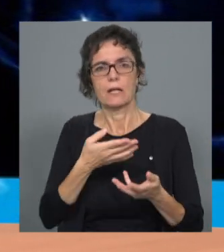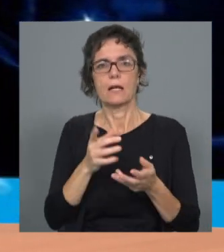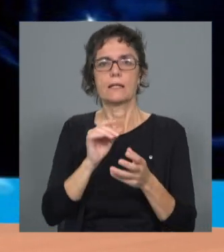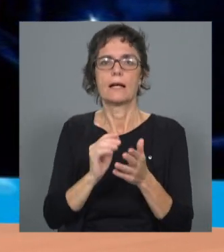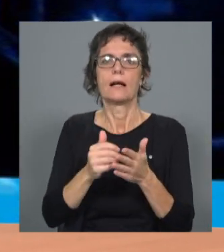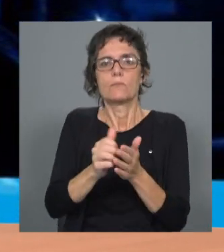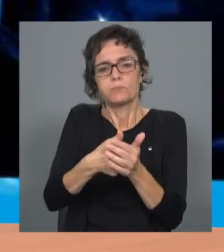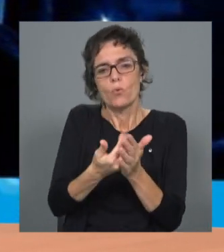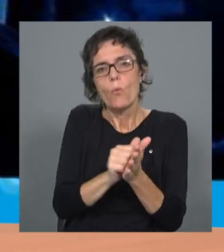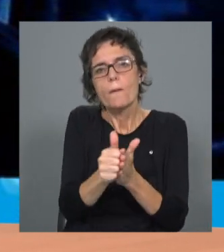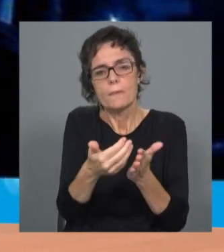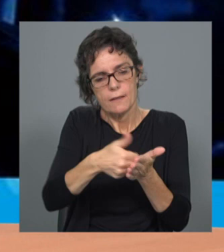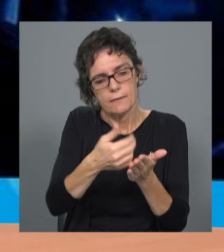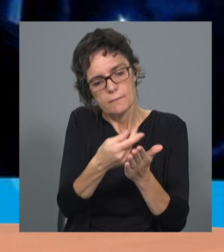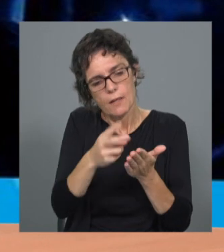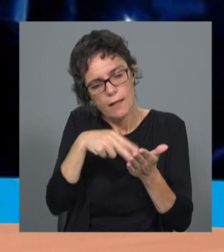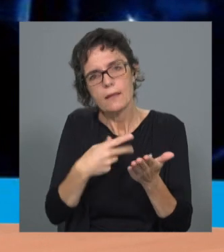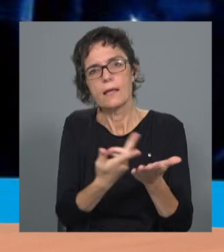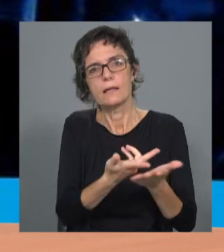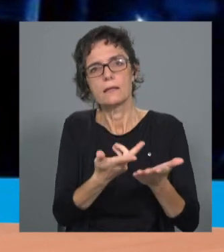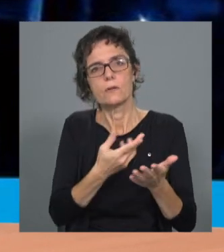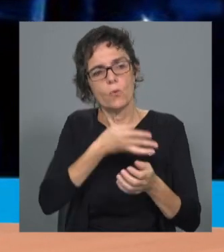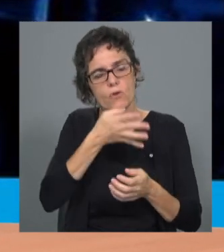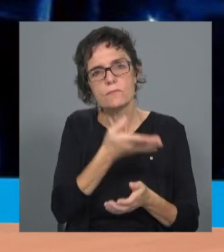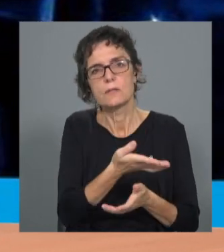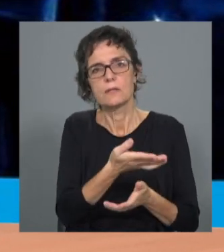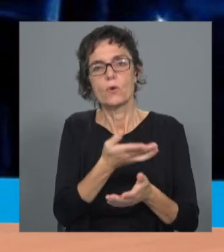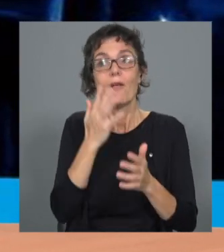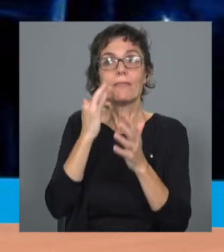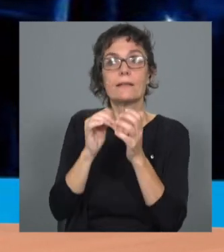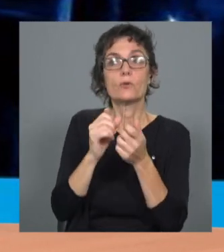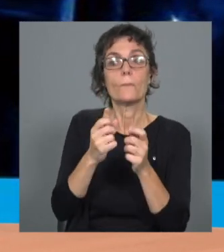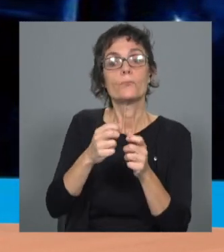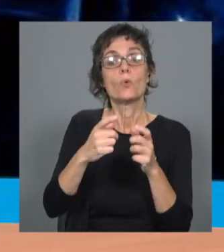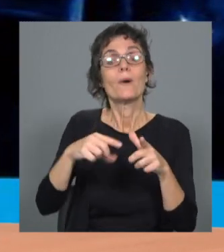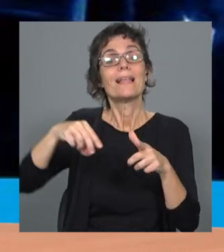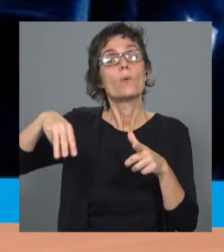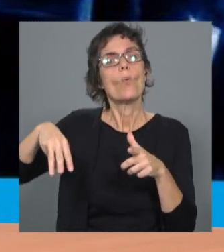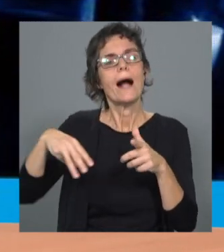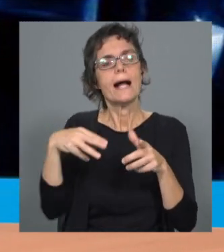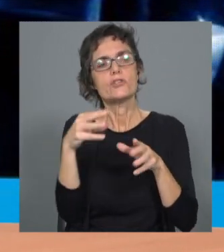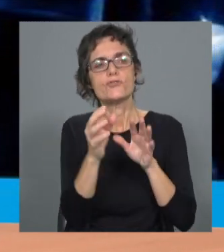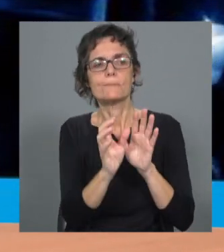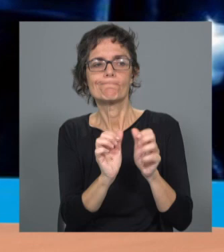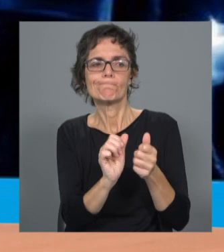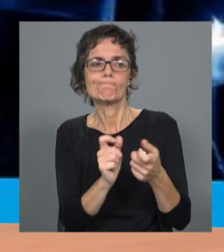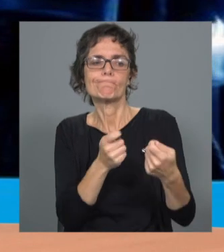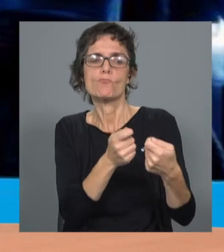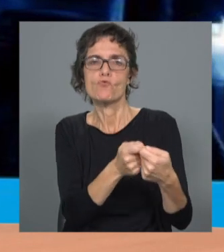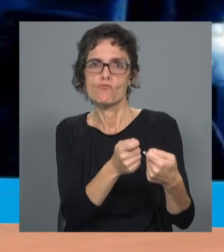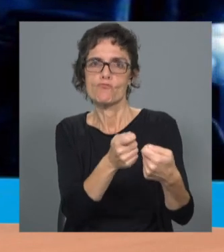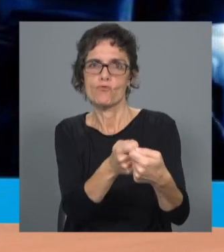as Escrituras, e falando um bocadinho com eles uma linguagem mais próxima que consigo, não